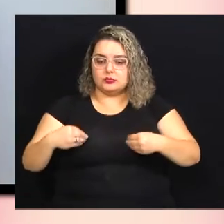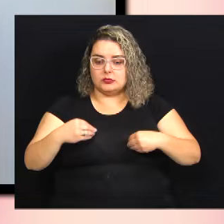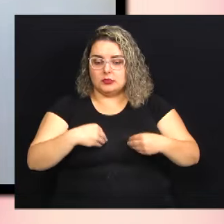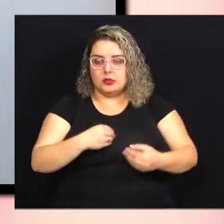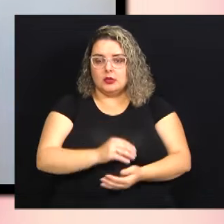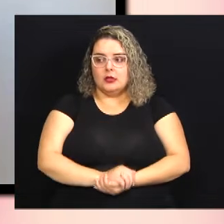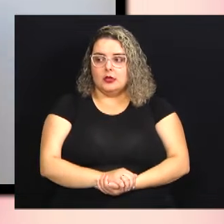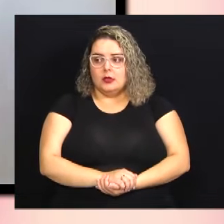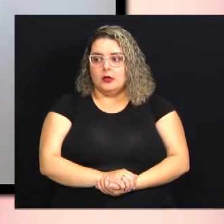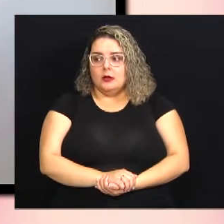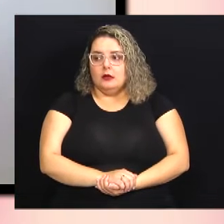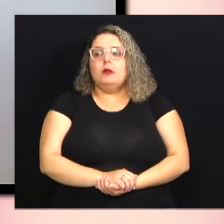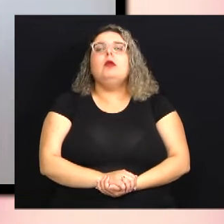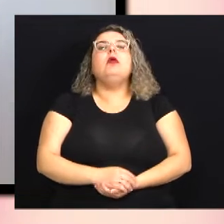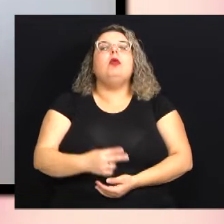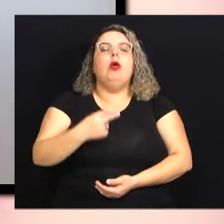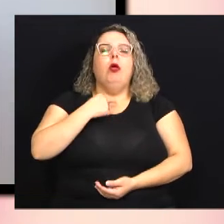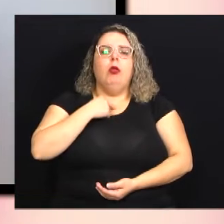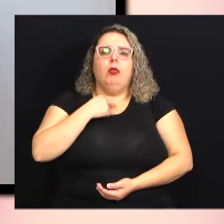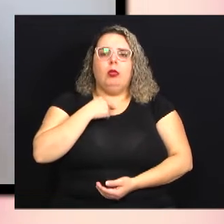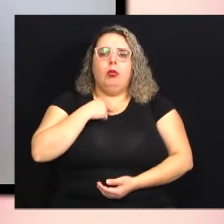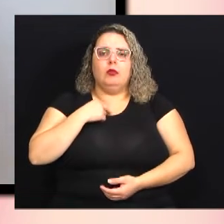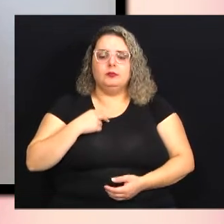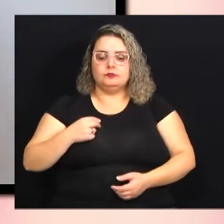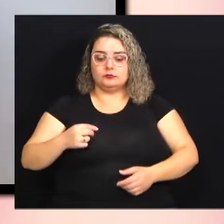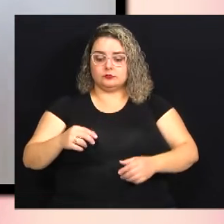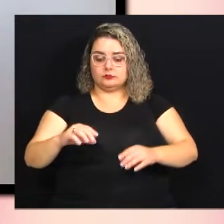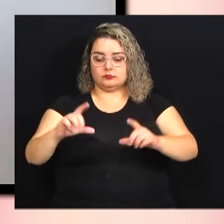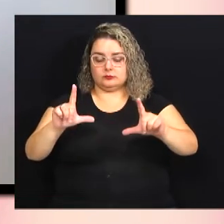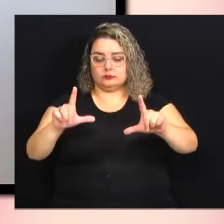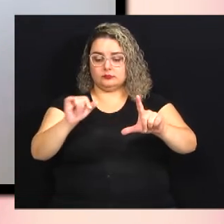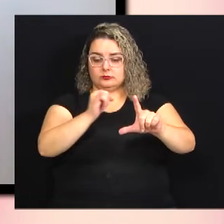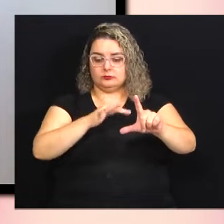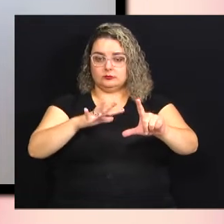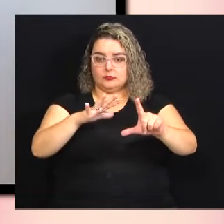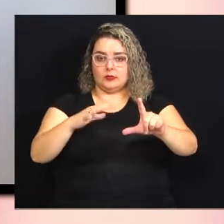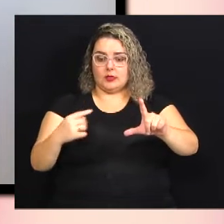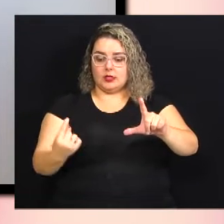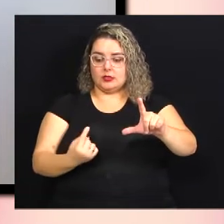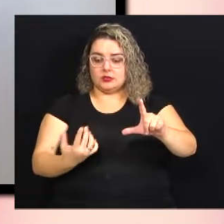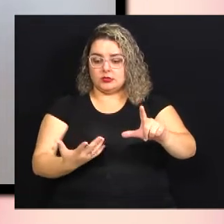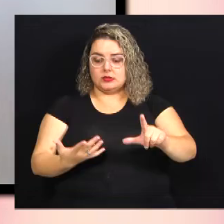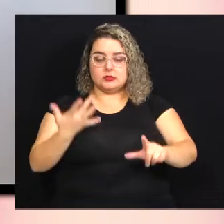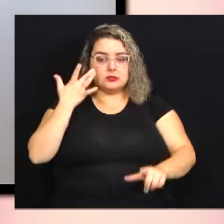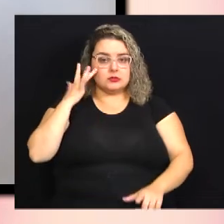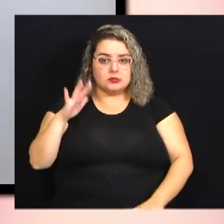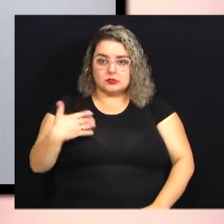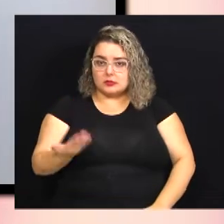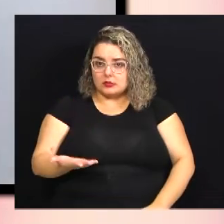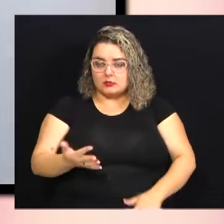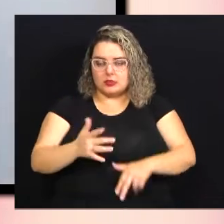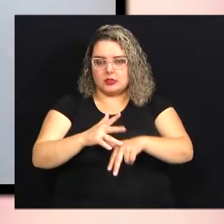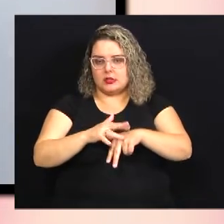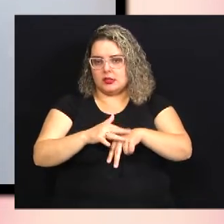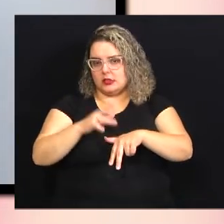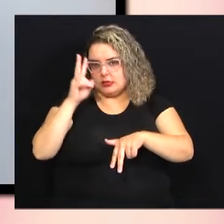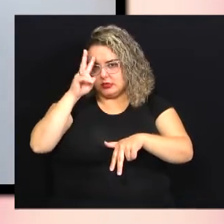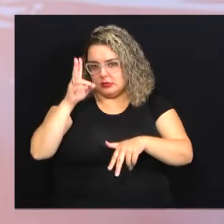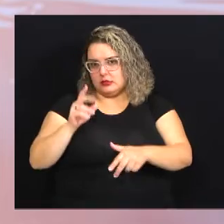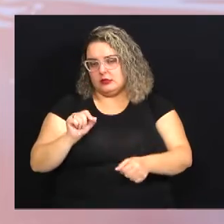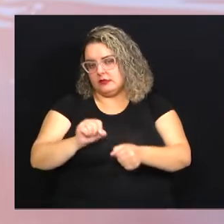posso analisar um exame isolado sem saber da história do paciente e já fazer o